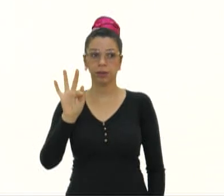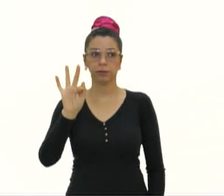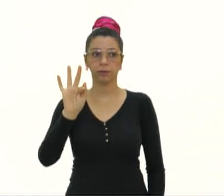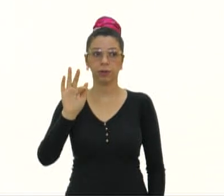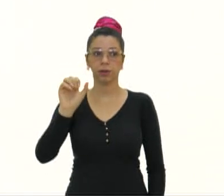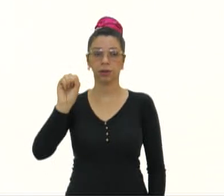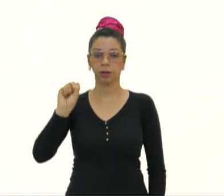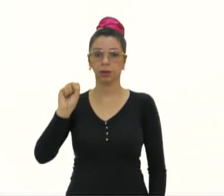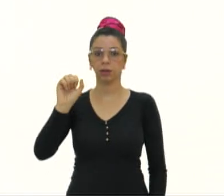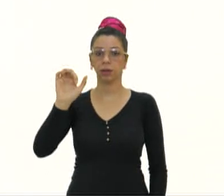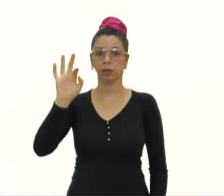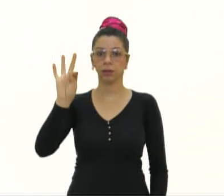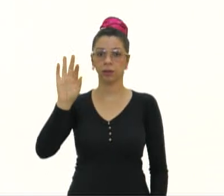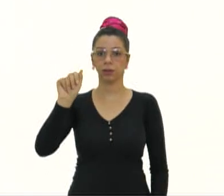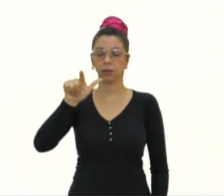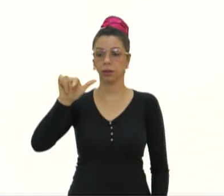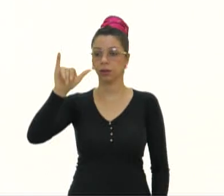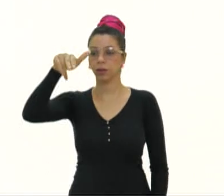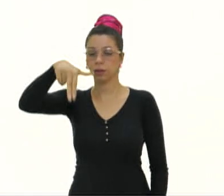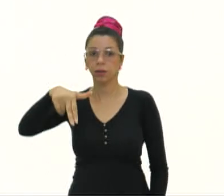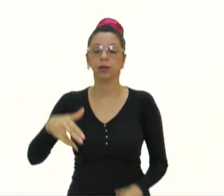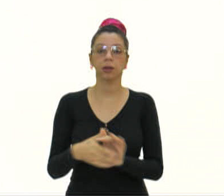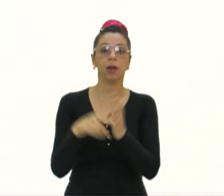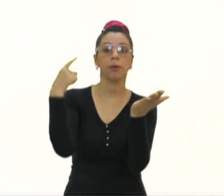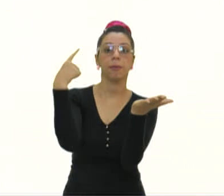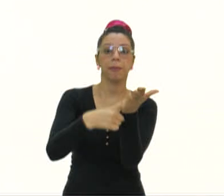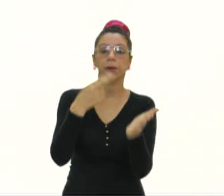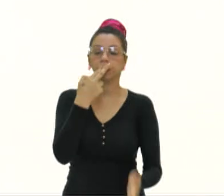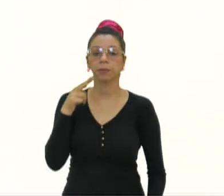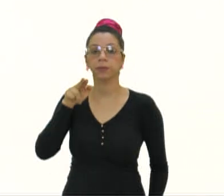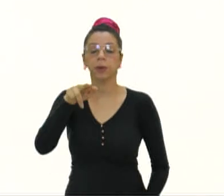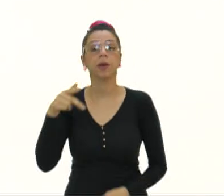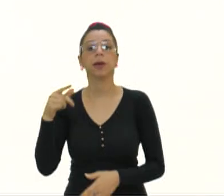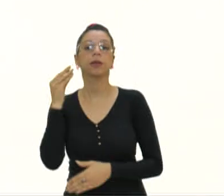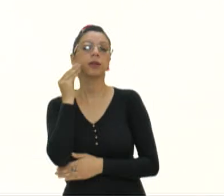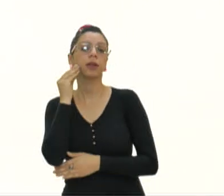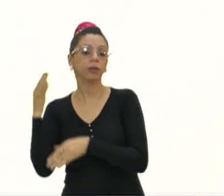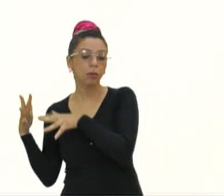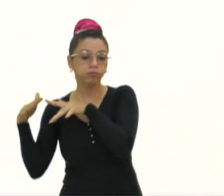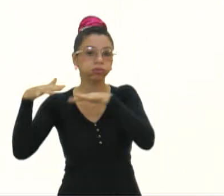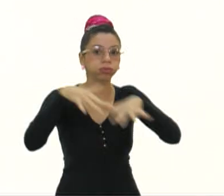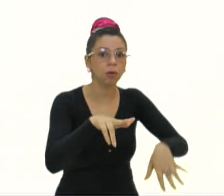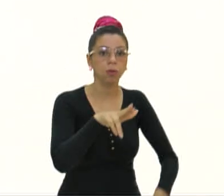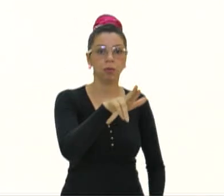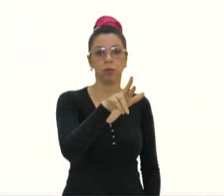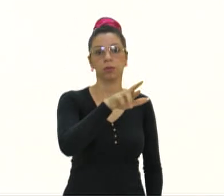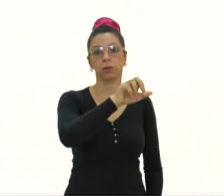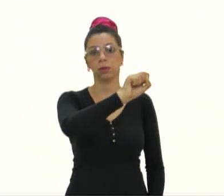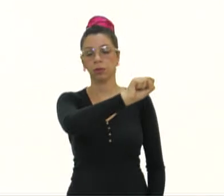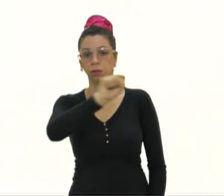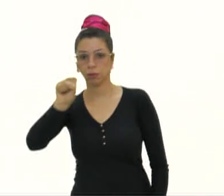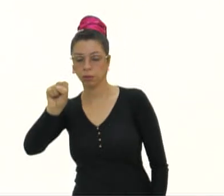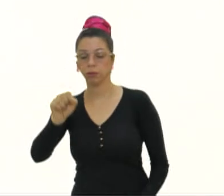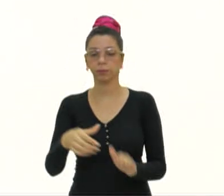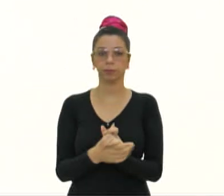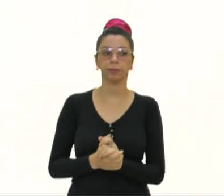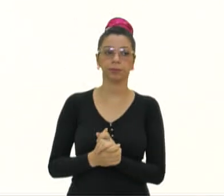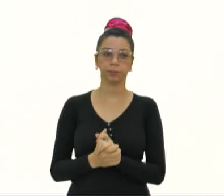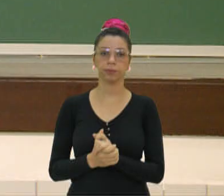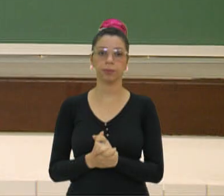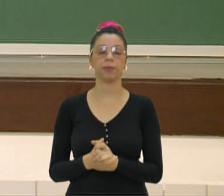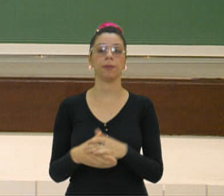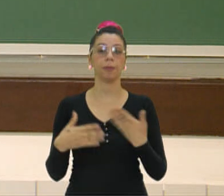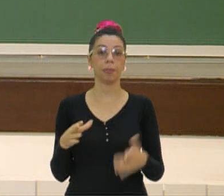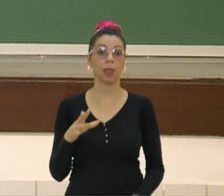Esse pacto foi rompido em 41 quando Hitler tenta invadir a União Soviética, né? E o Stalin, como o professor lembrava, é um